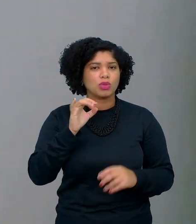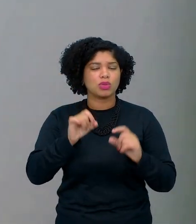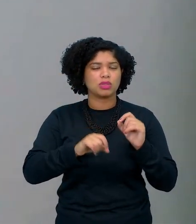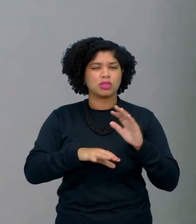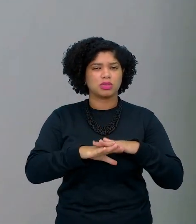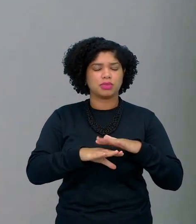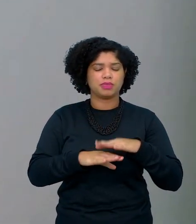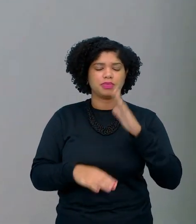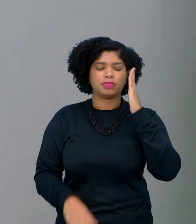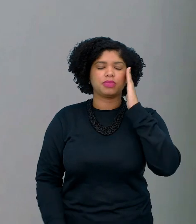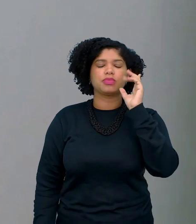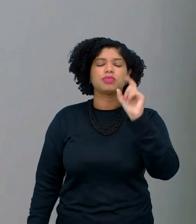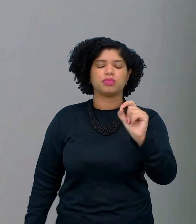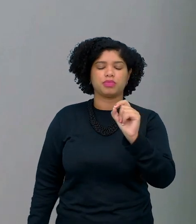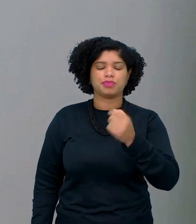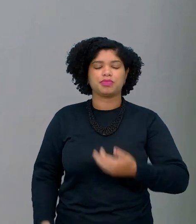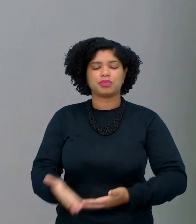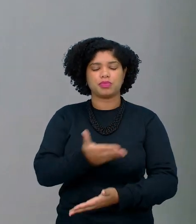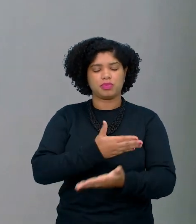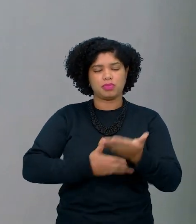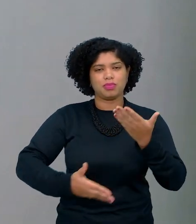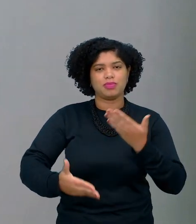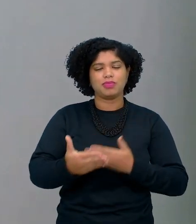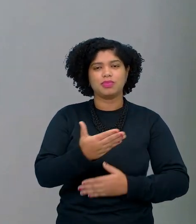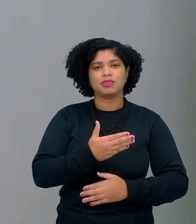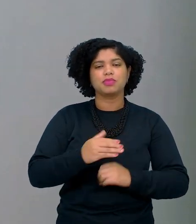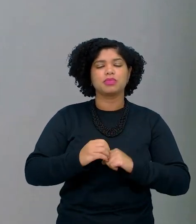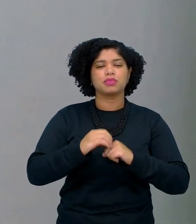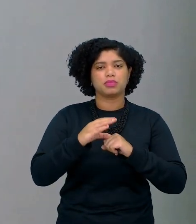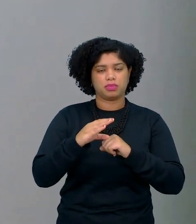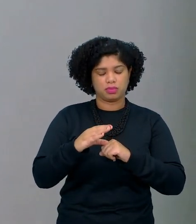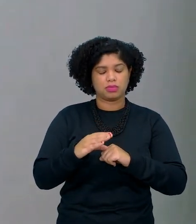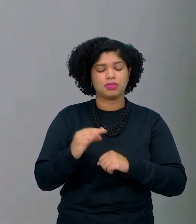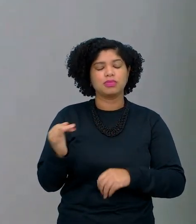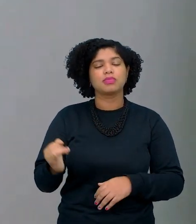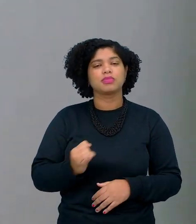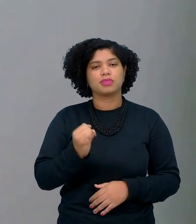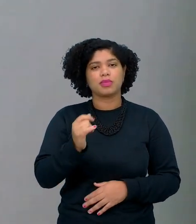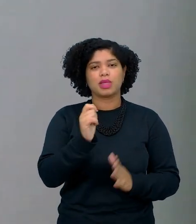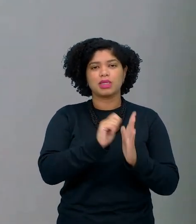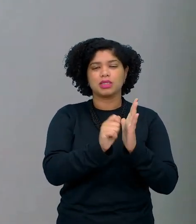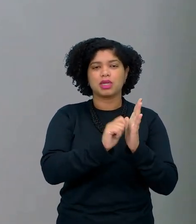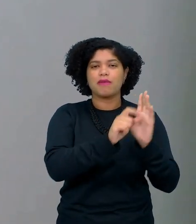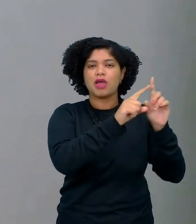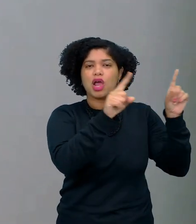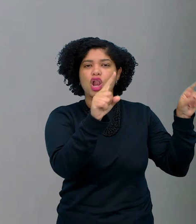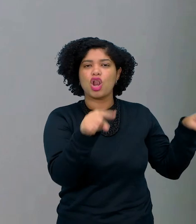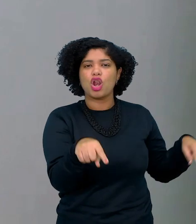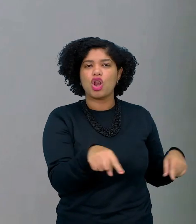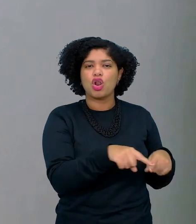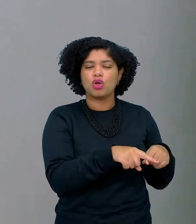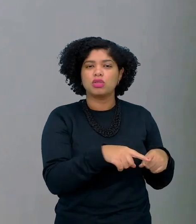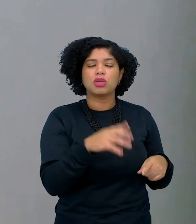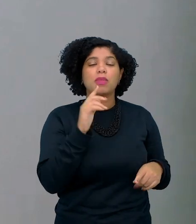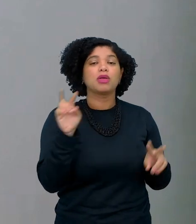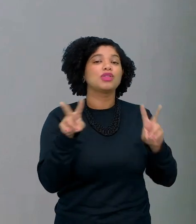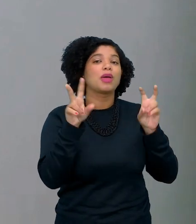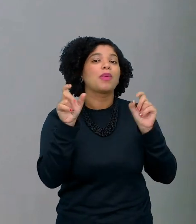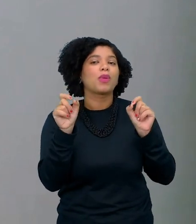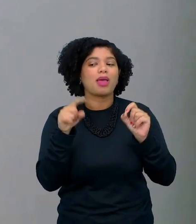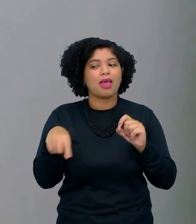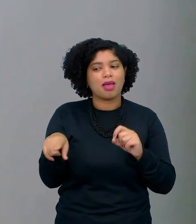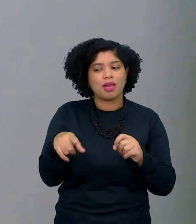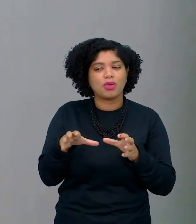sabe, compartilhar esse conhecimento, põe na lousa se necessário, né? Escreve lá qual é o assunto que nós estamos tratando, para